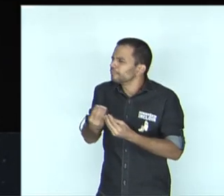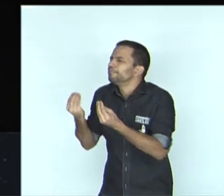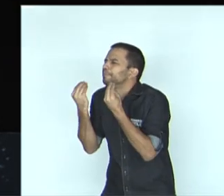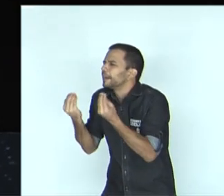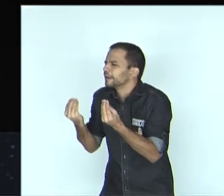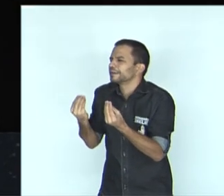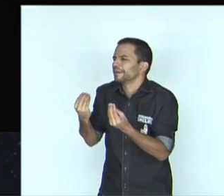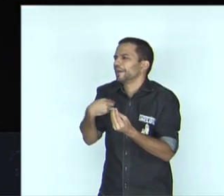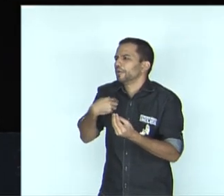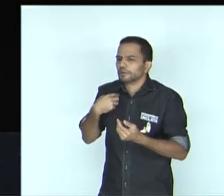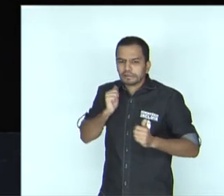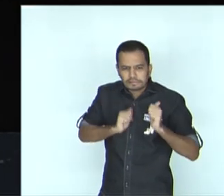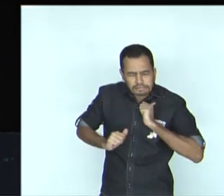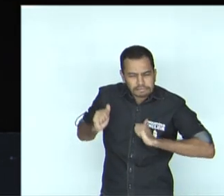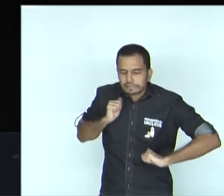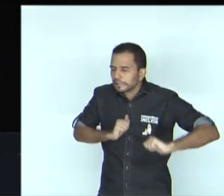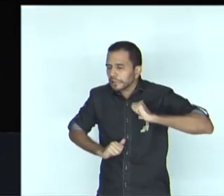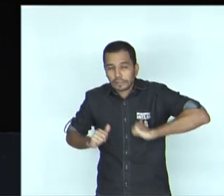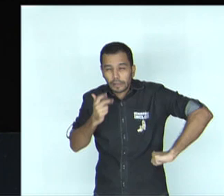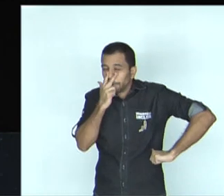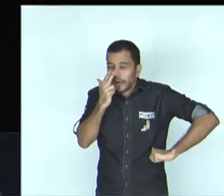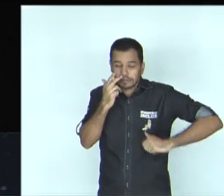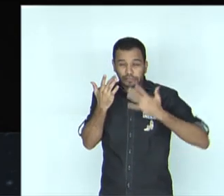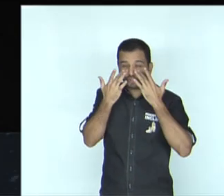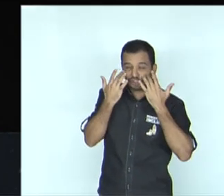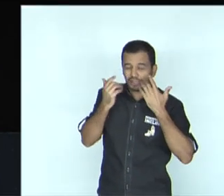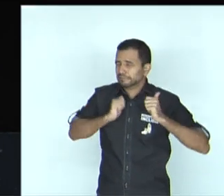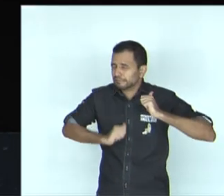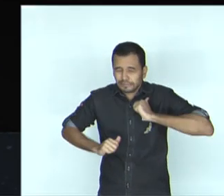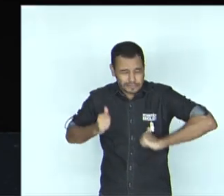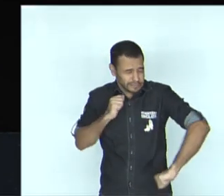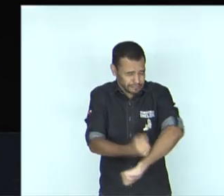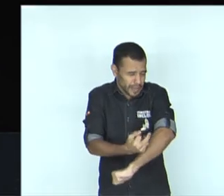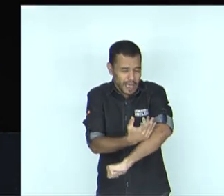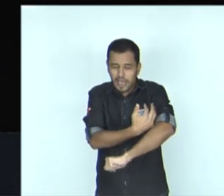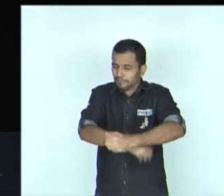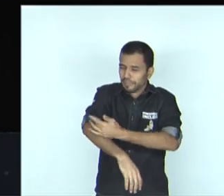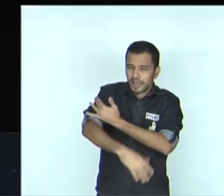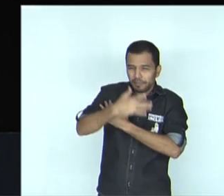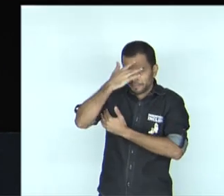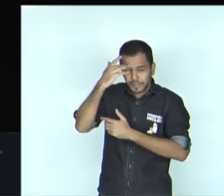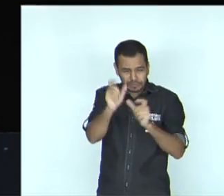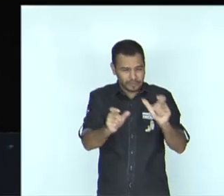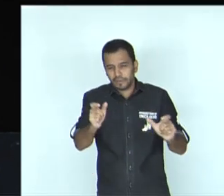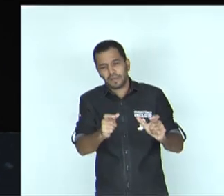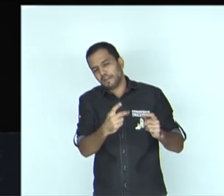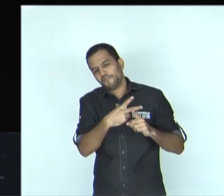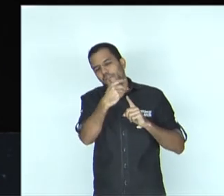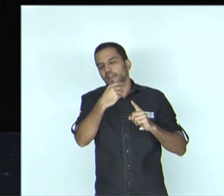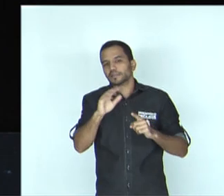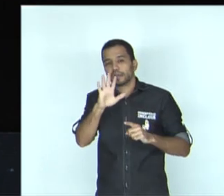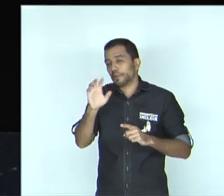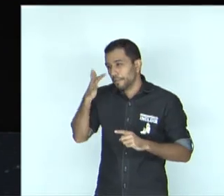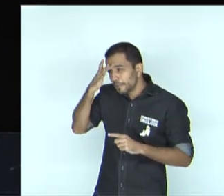não deixar nesse teatro emocional da minha vida, que os atores ruins prevaleçam e os atores do